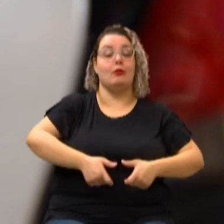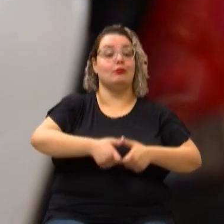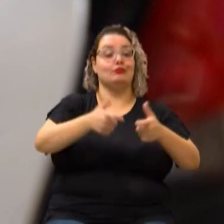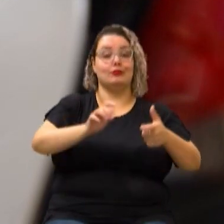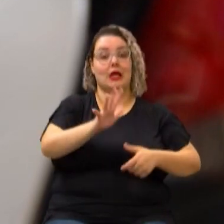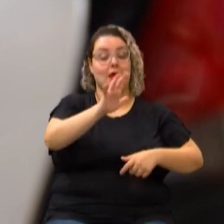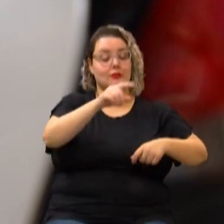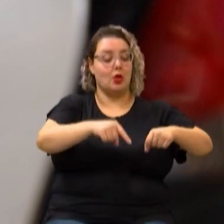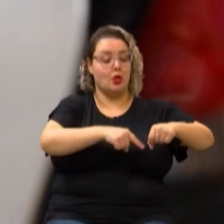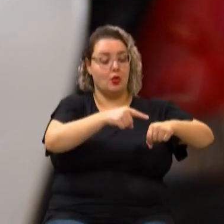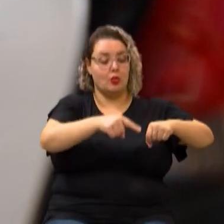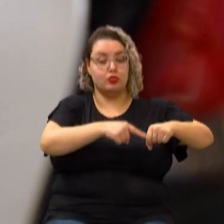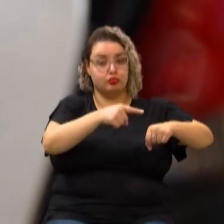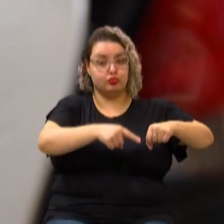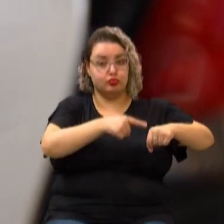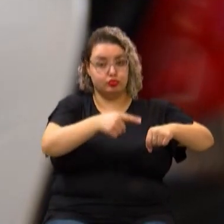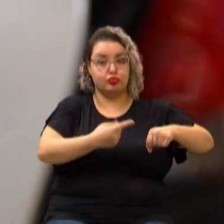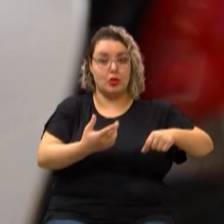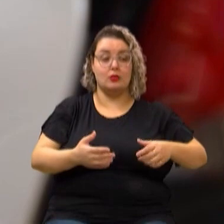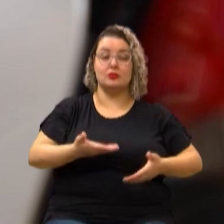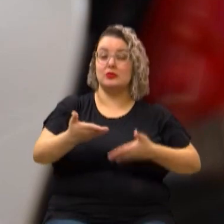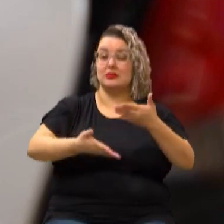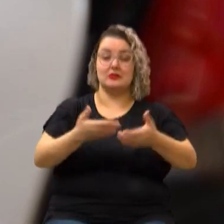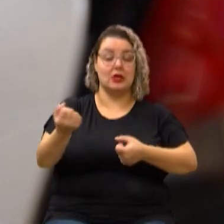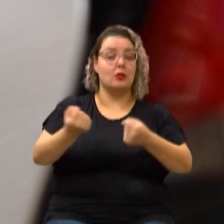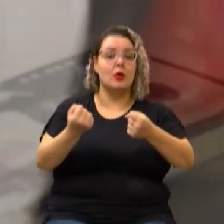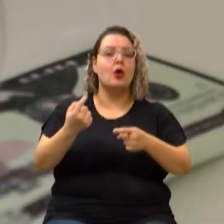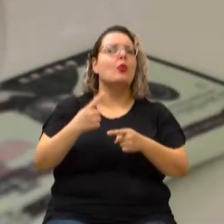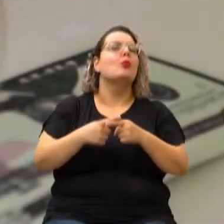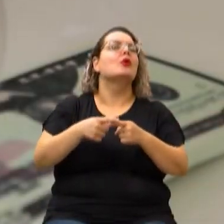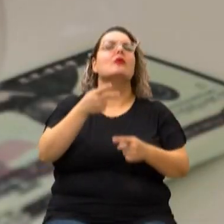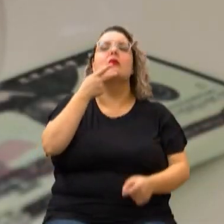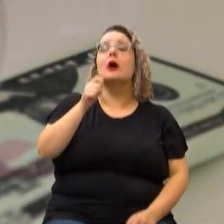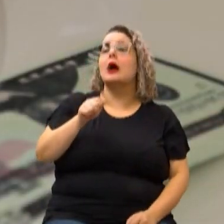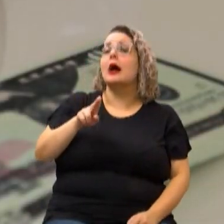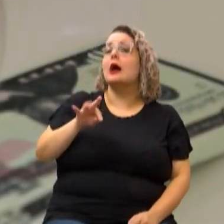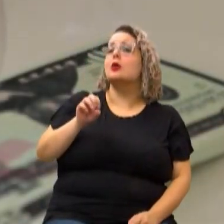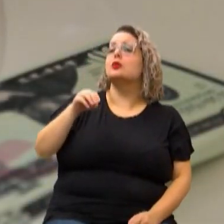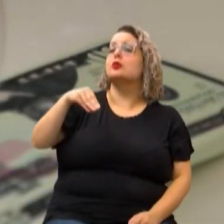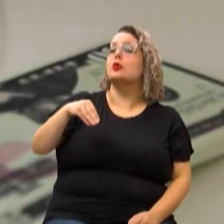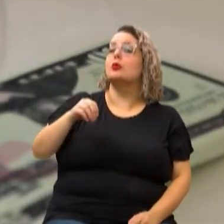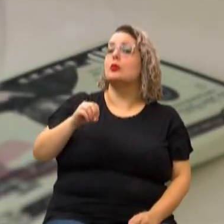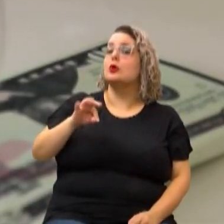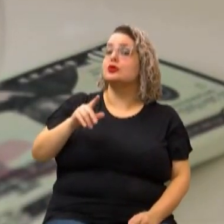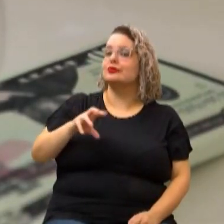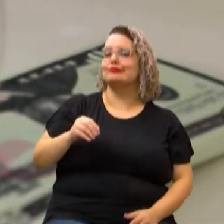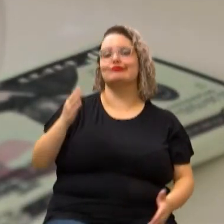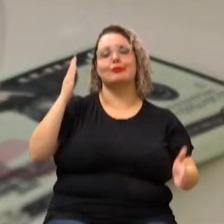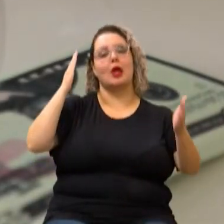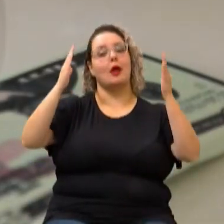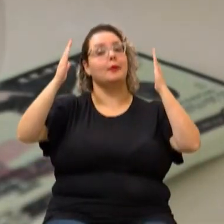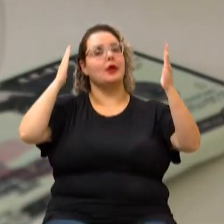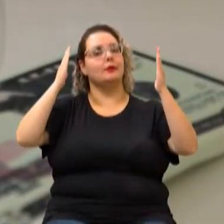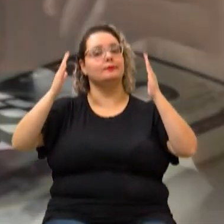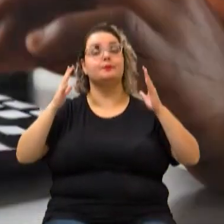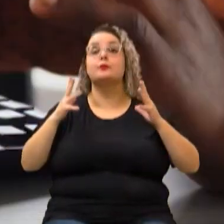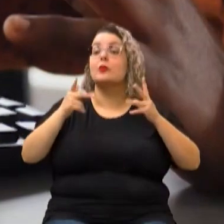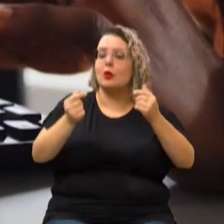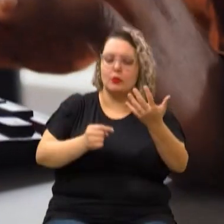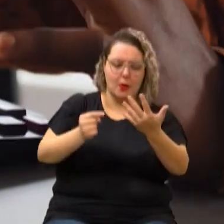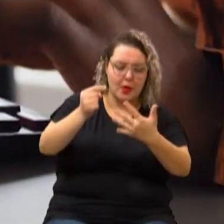dinheirinho contadinho, por exemplo, aumentou o medicamento, eu tenho de fato ali o meu